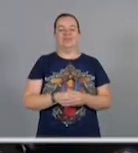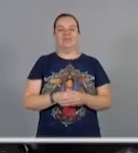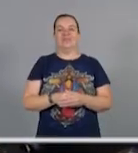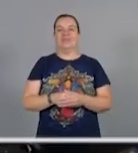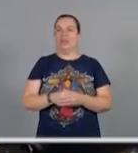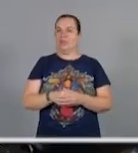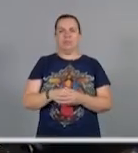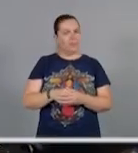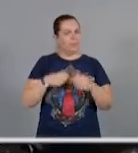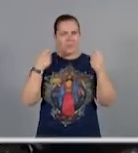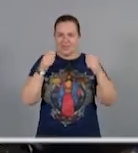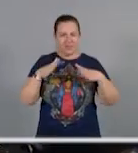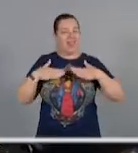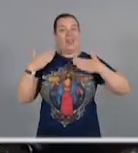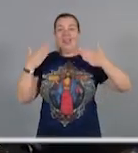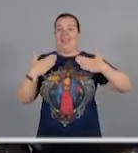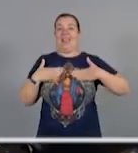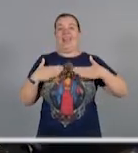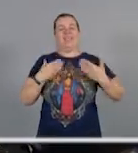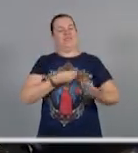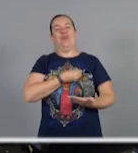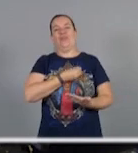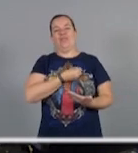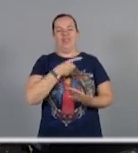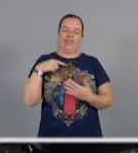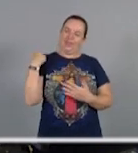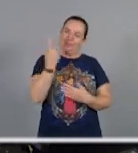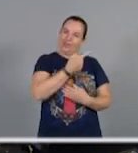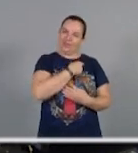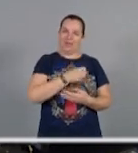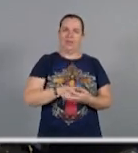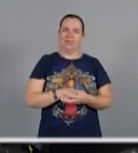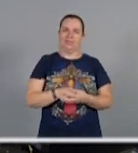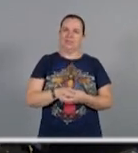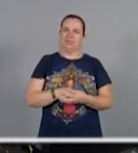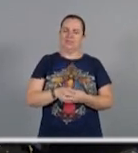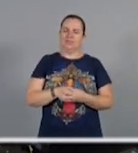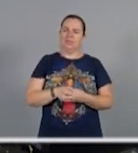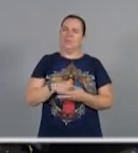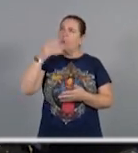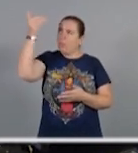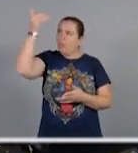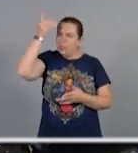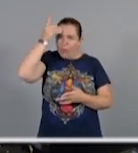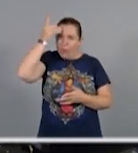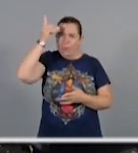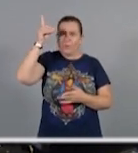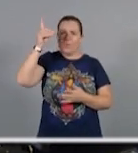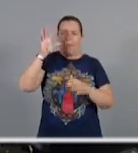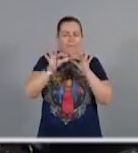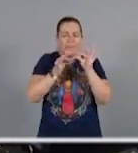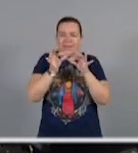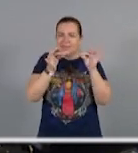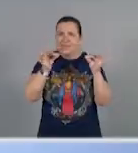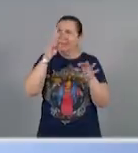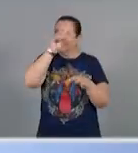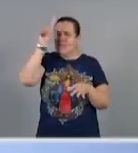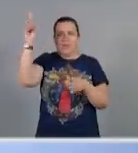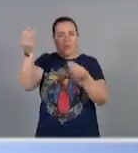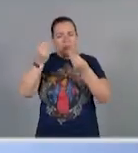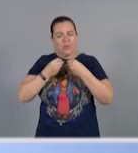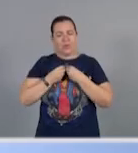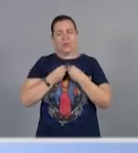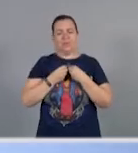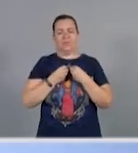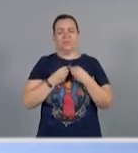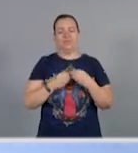a vida. Meu Deus do céu, a vida é um dom, mas eu tenho que colocar ela em vibração. Cadê